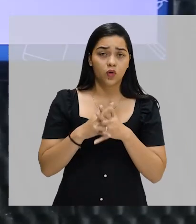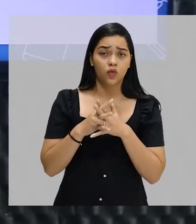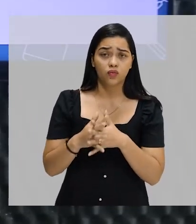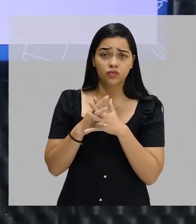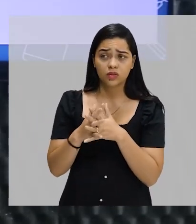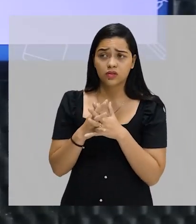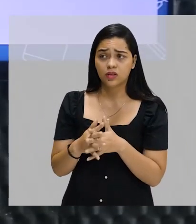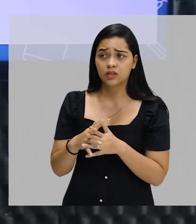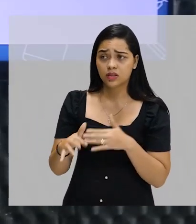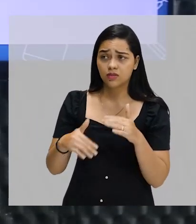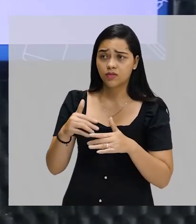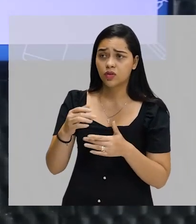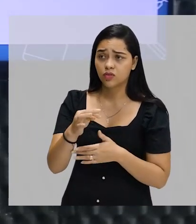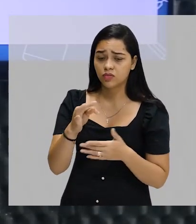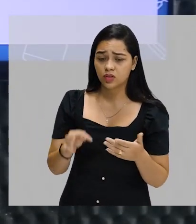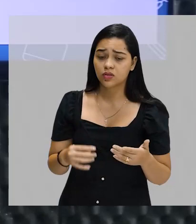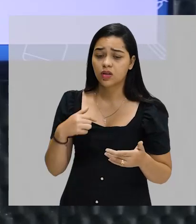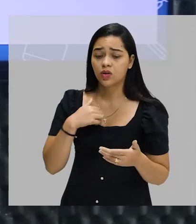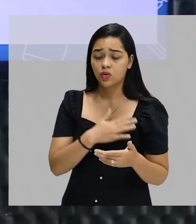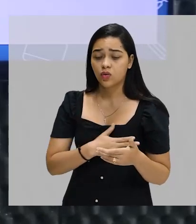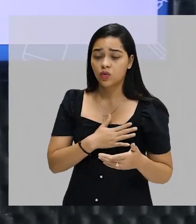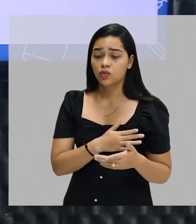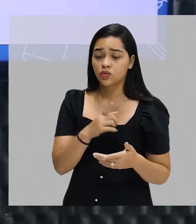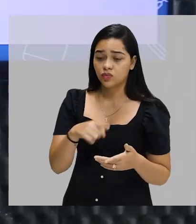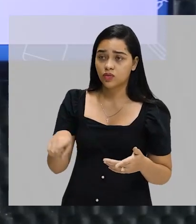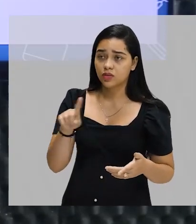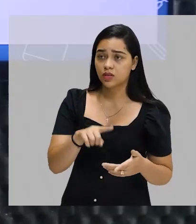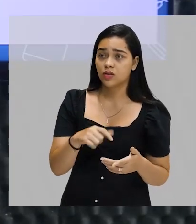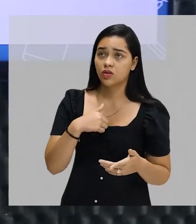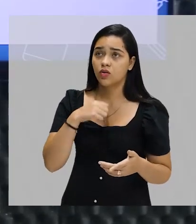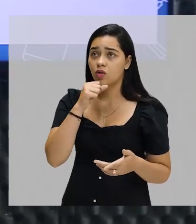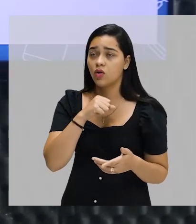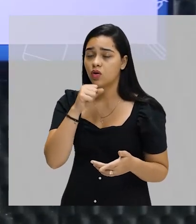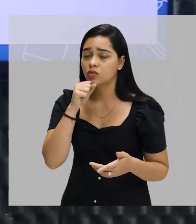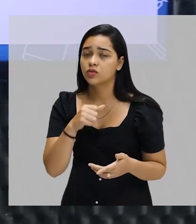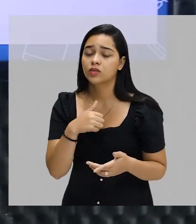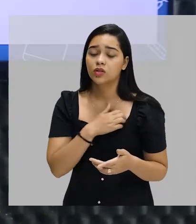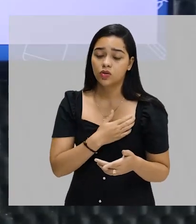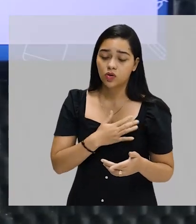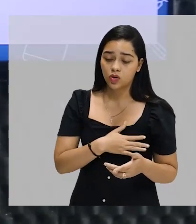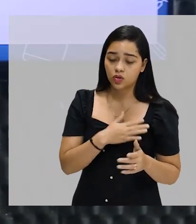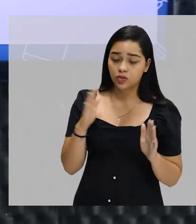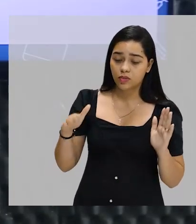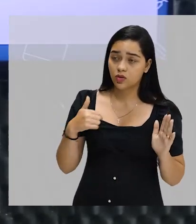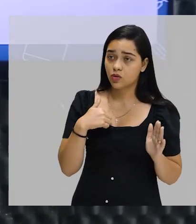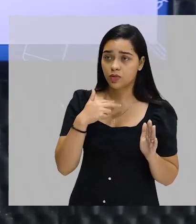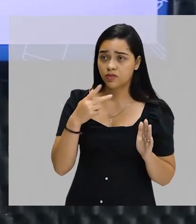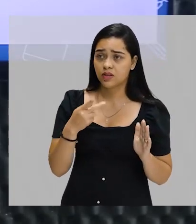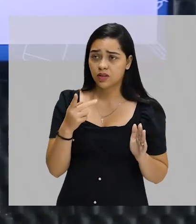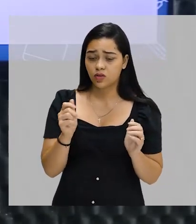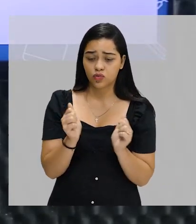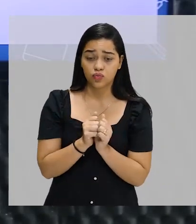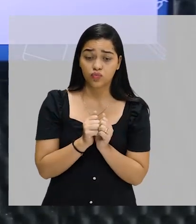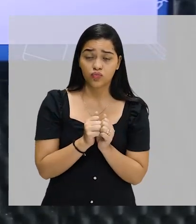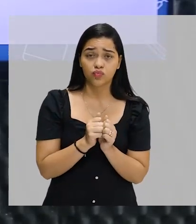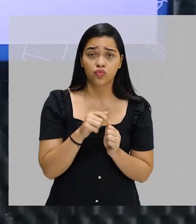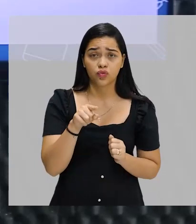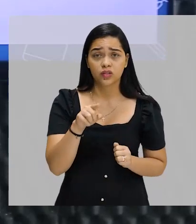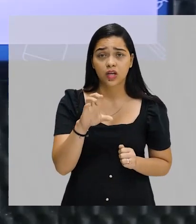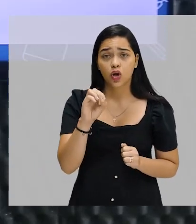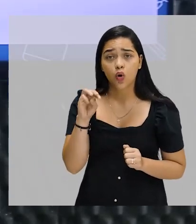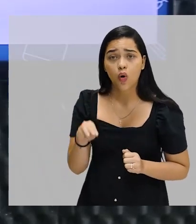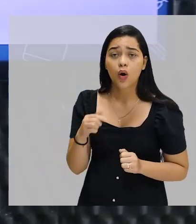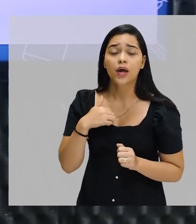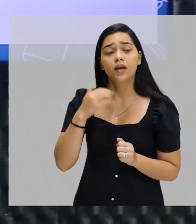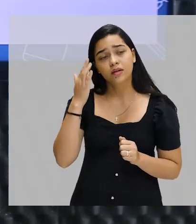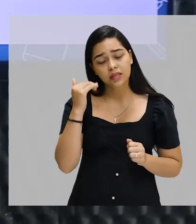confusão na hora de construir esse texto. Eu gosto de você, eu gosto de sorvete, eu gosto de praia, tá? Eu não posso dizer eu gosto com você, embora